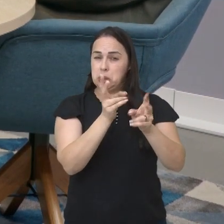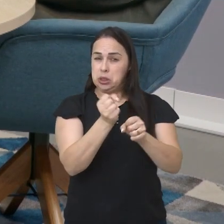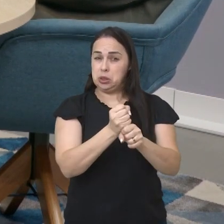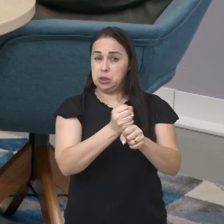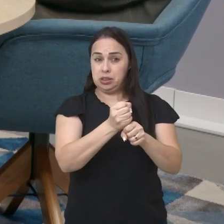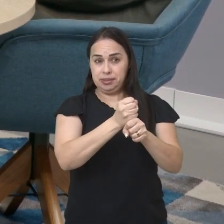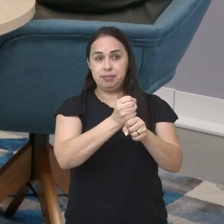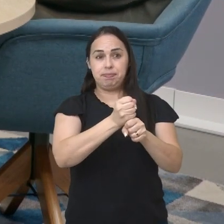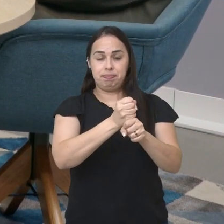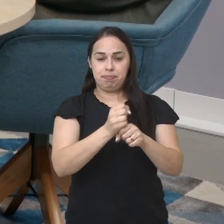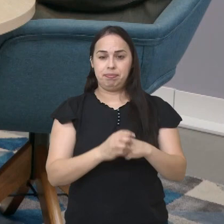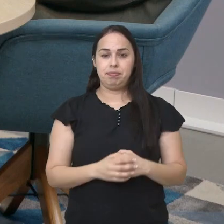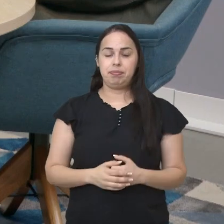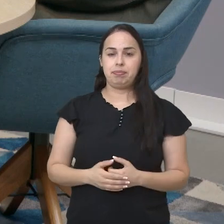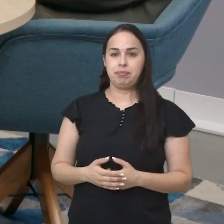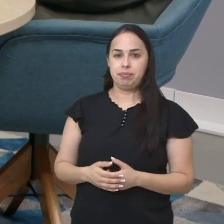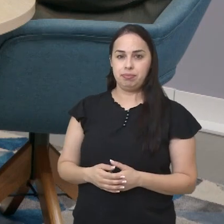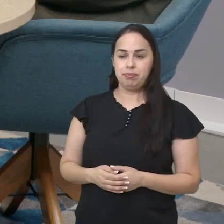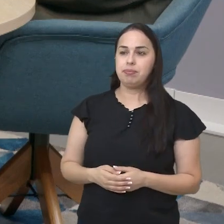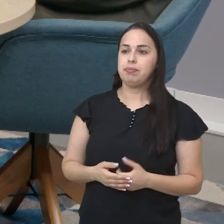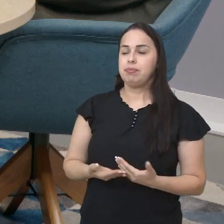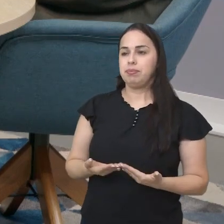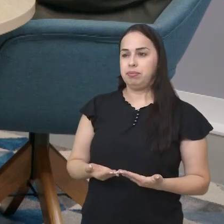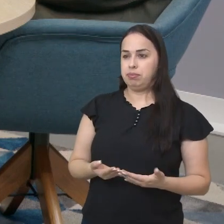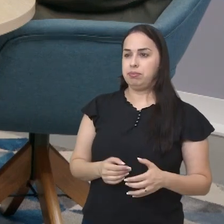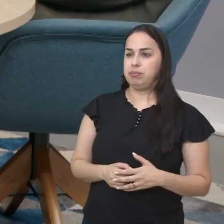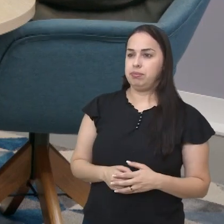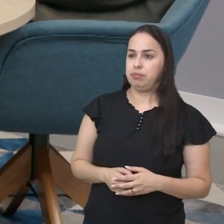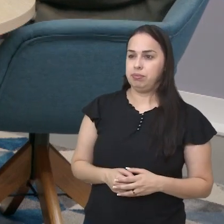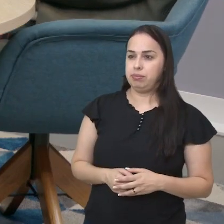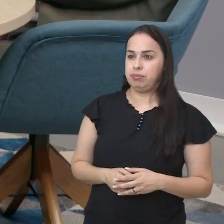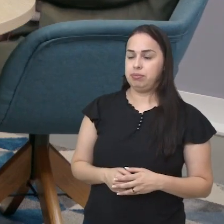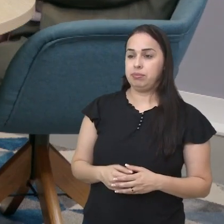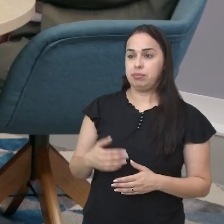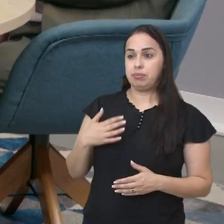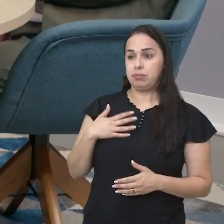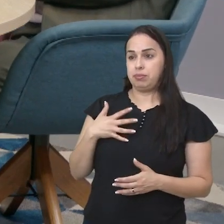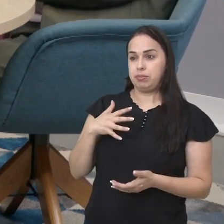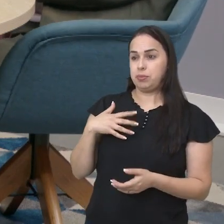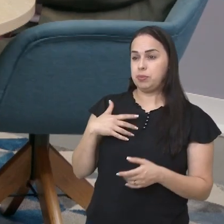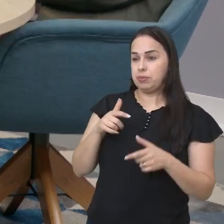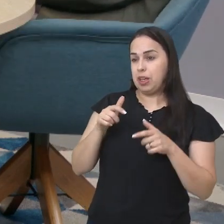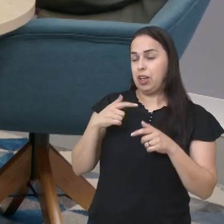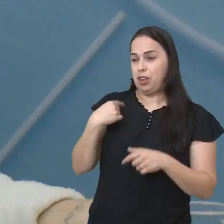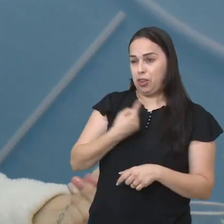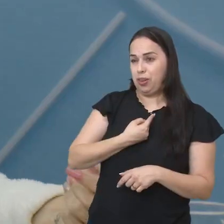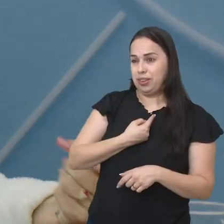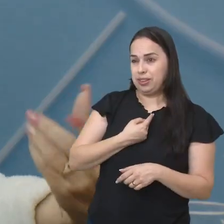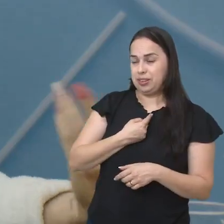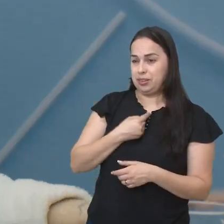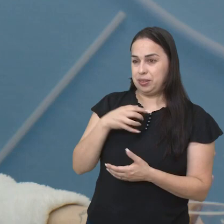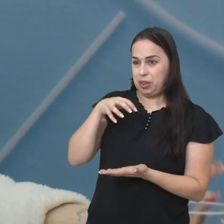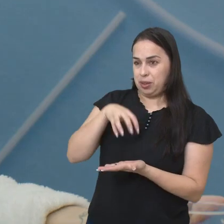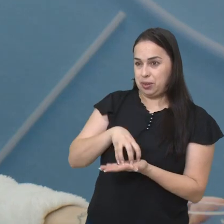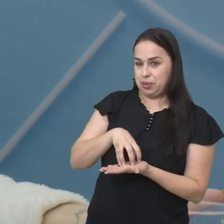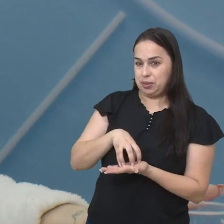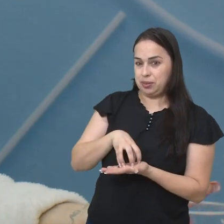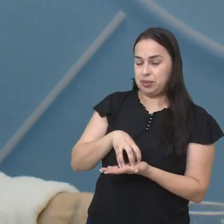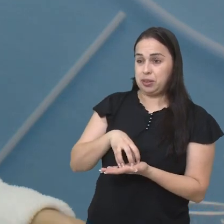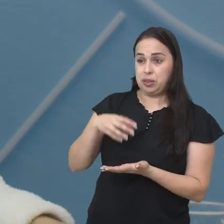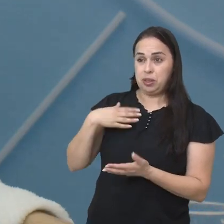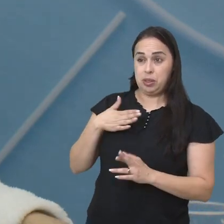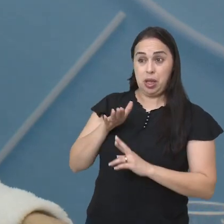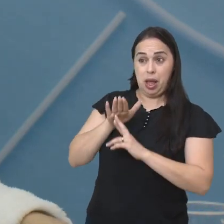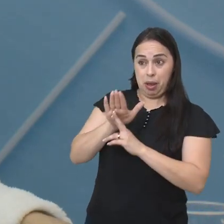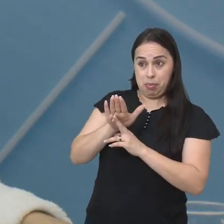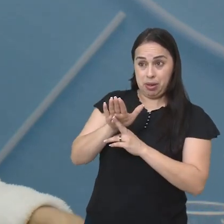cuidando disso, entendeu? Patrícia? No nosso caso, nós somos grandes